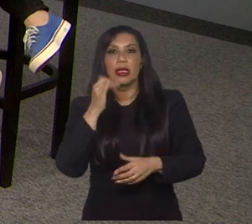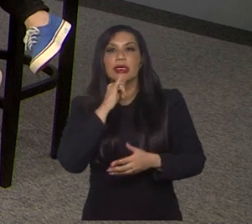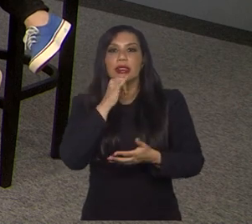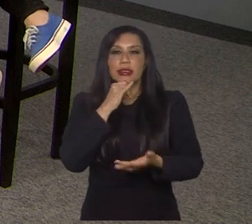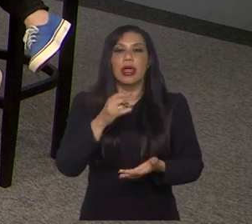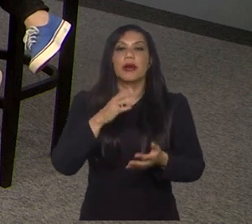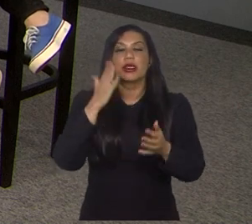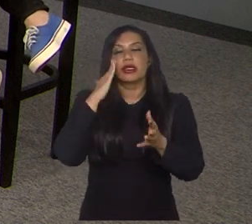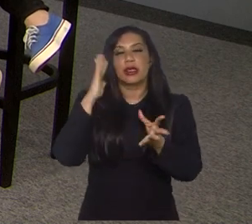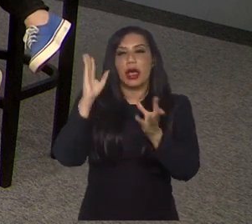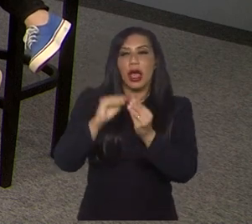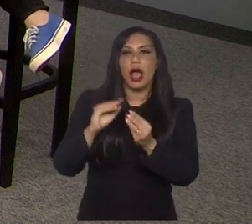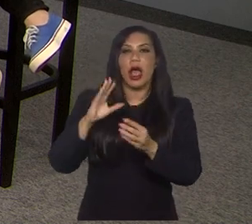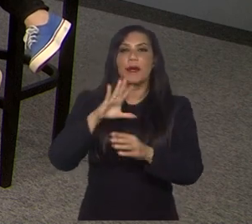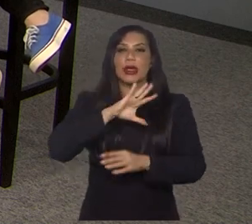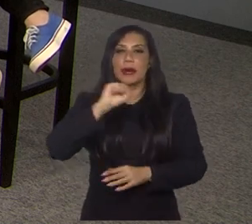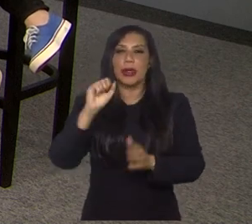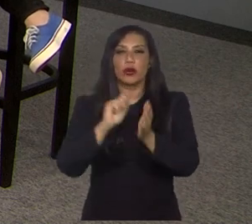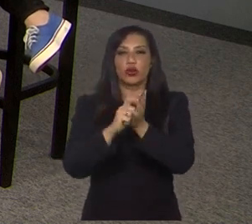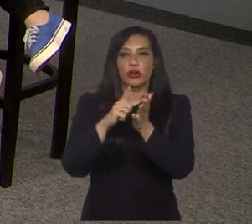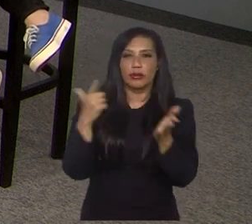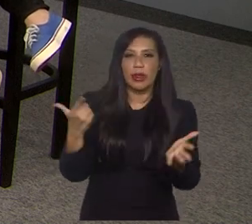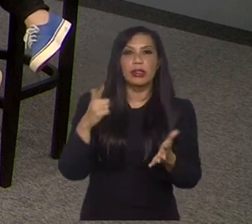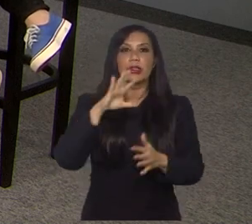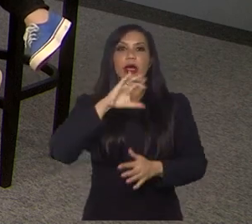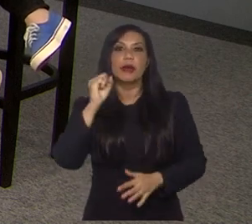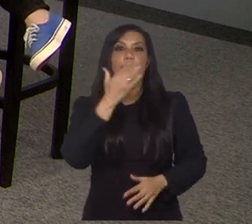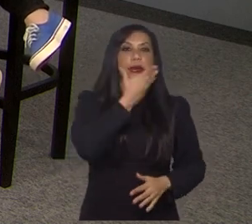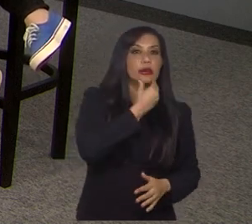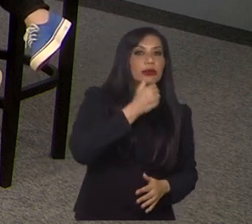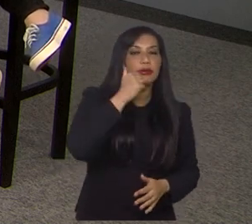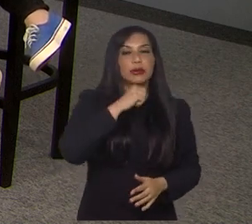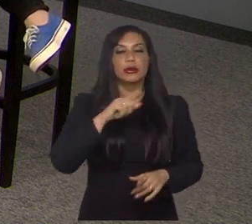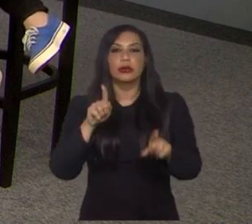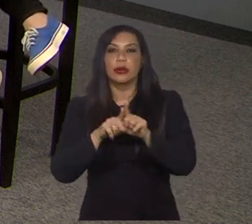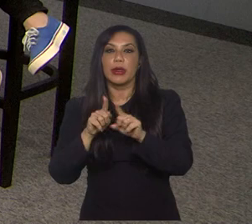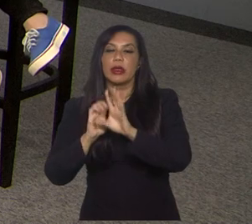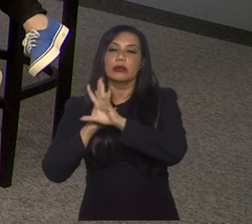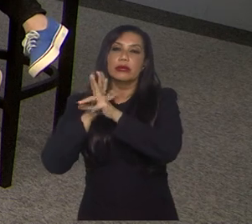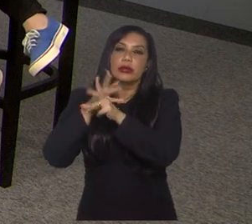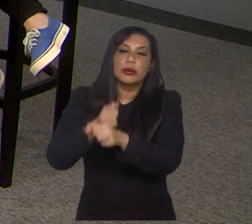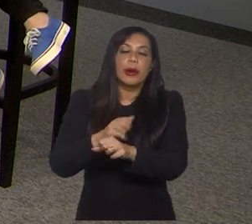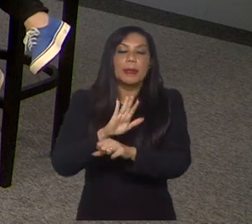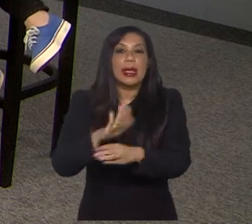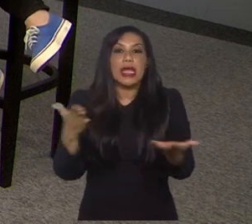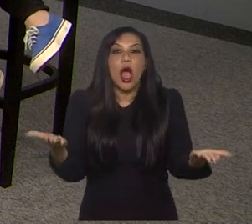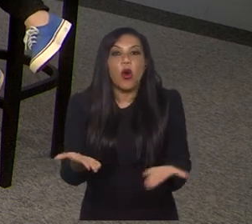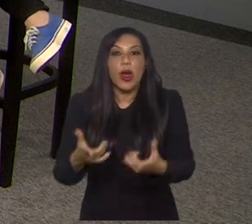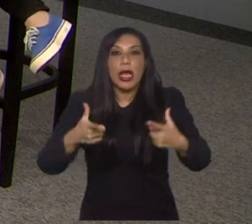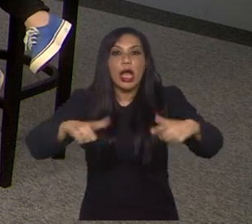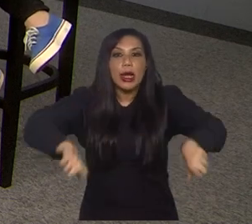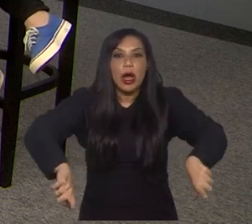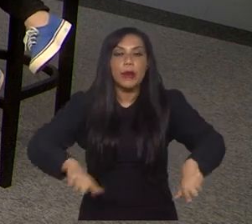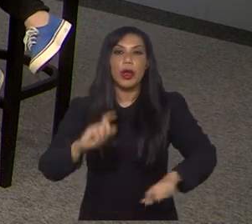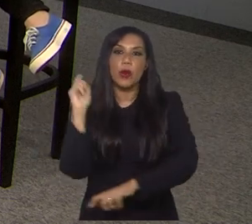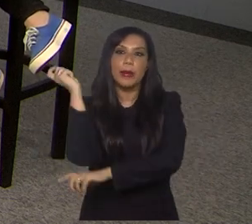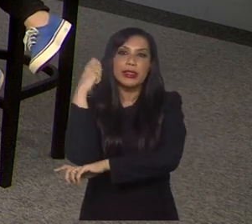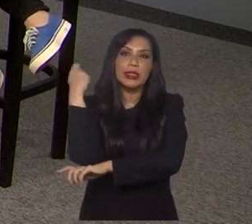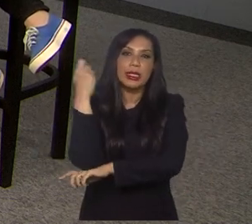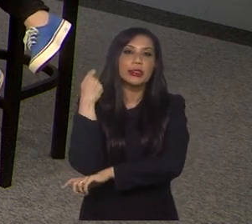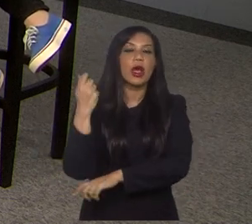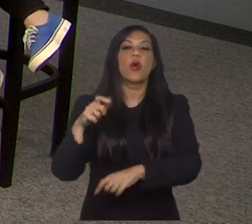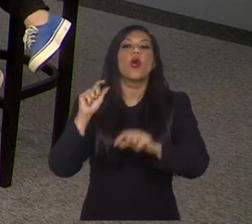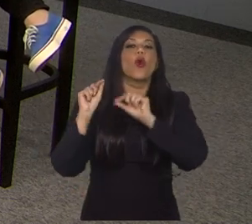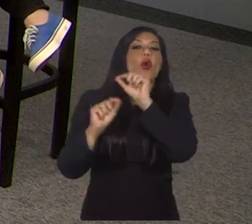aí da Alemanha, que foi campeã duas vezes, é campeã no masculino e feminino, tem essa história toda, mas de campo agora, né? É uma seleção que traz o